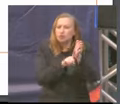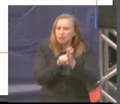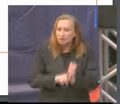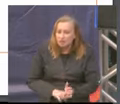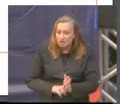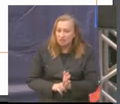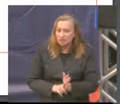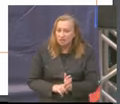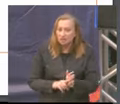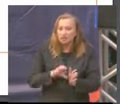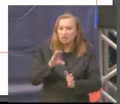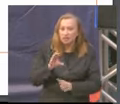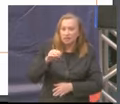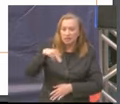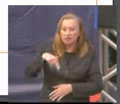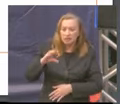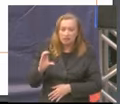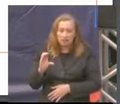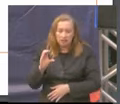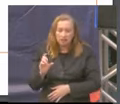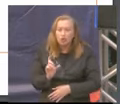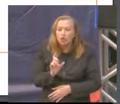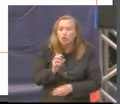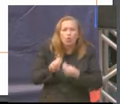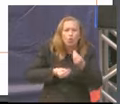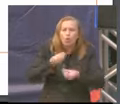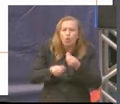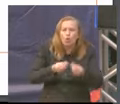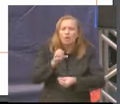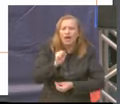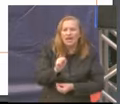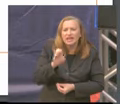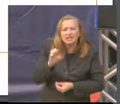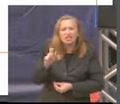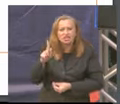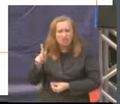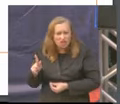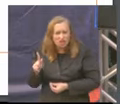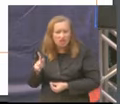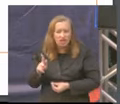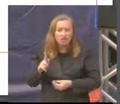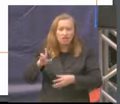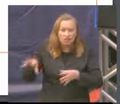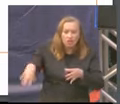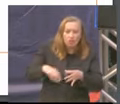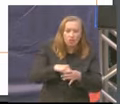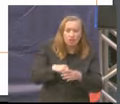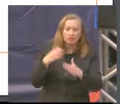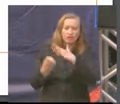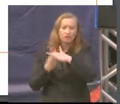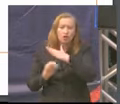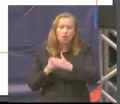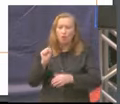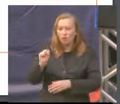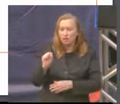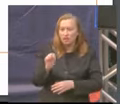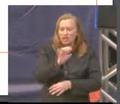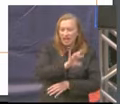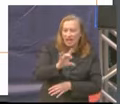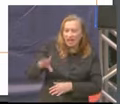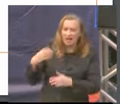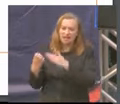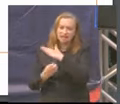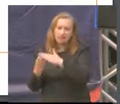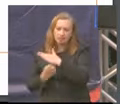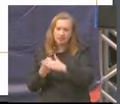uma da CNC sobre como o ESG está cada vez mais presente nas empresas. 8 em cada 10 reconhece a